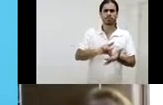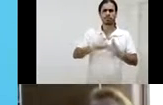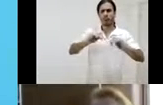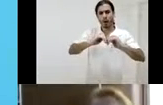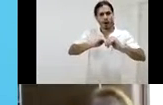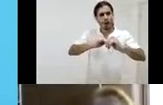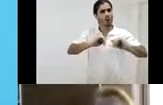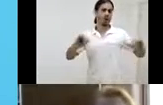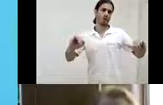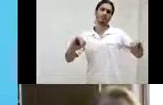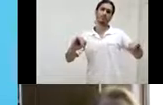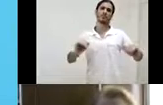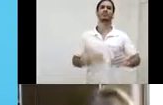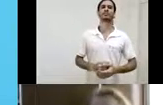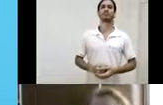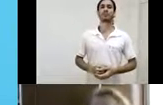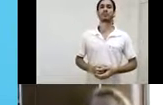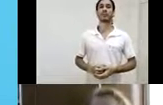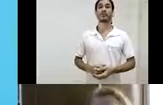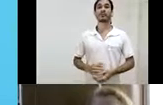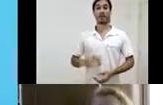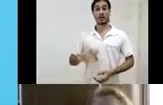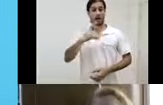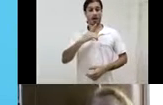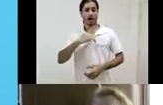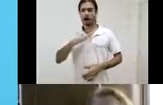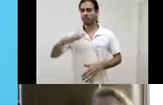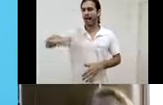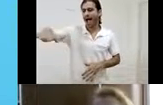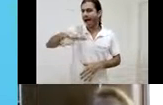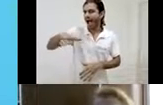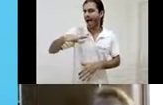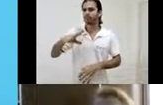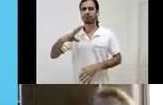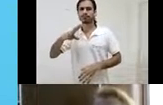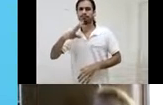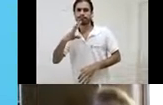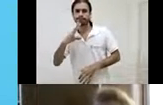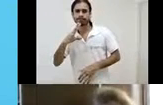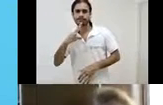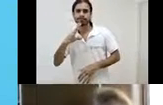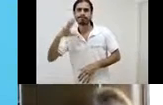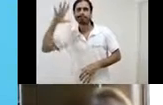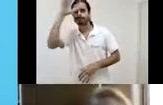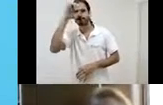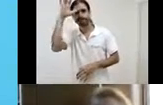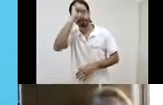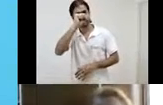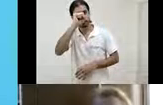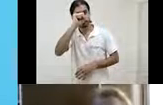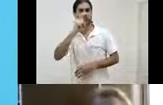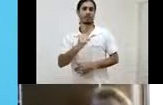biológico, como campos do conhecimento que por excelência eram considerados como científicos,